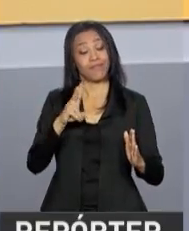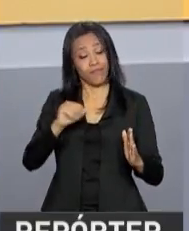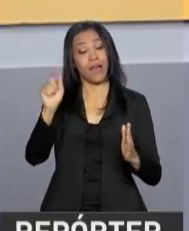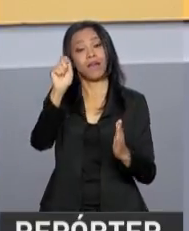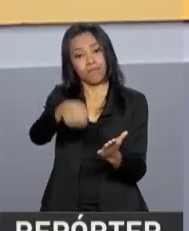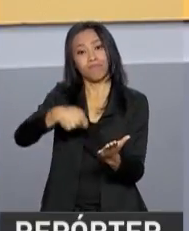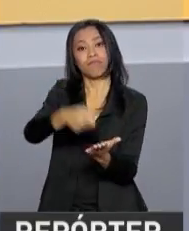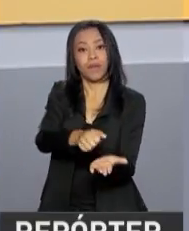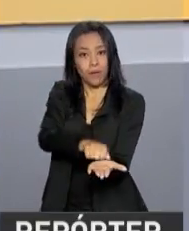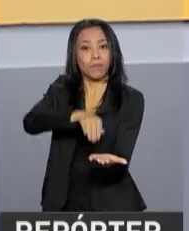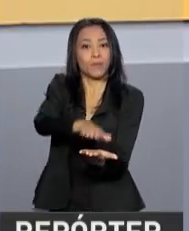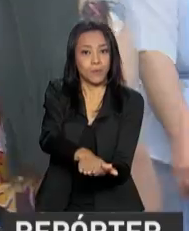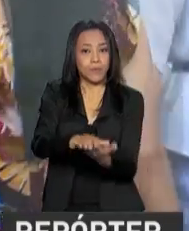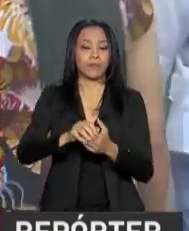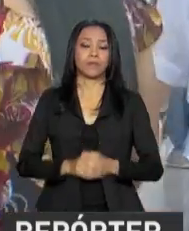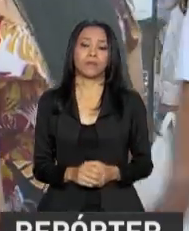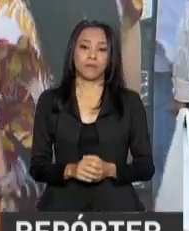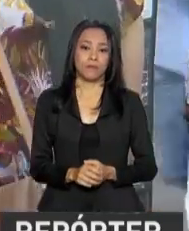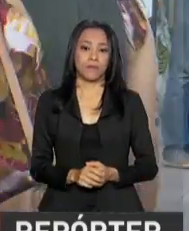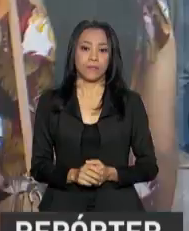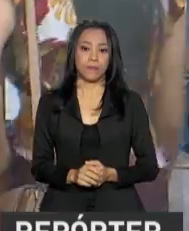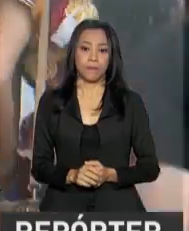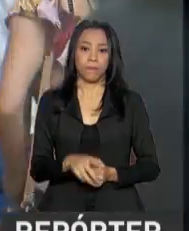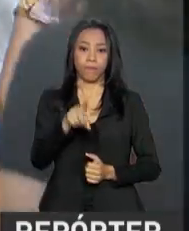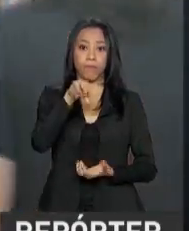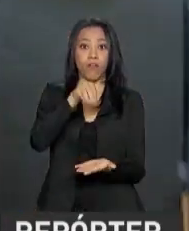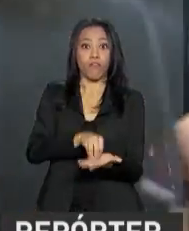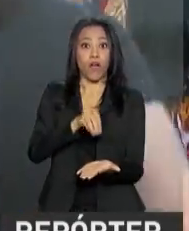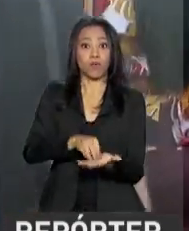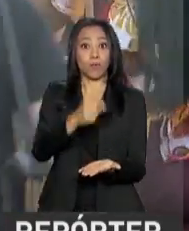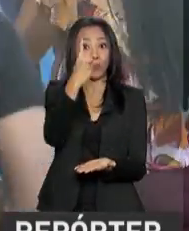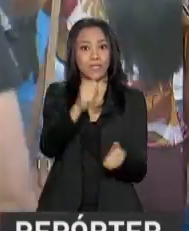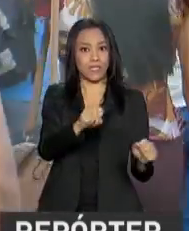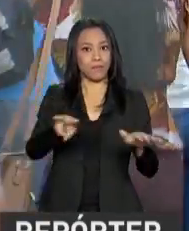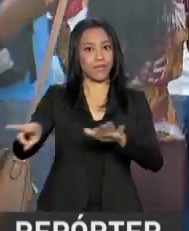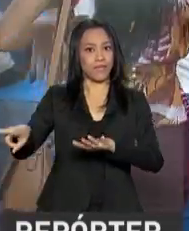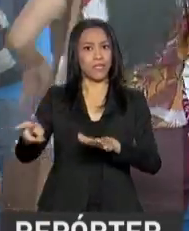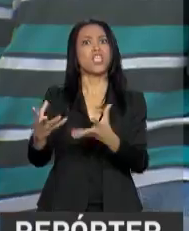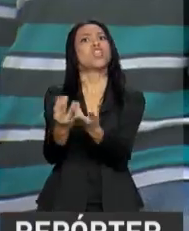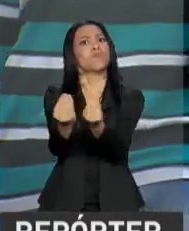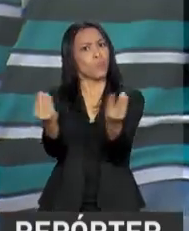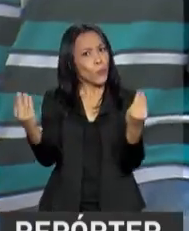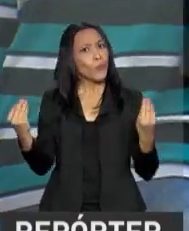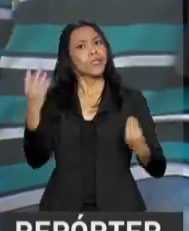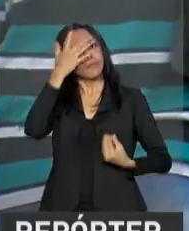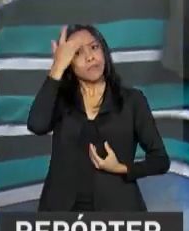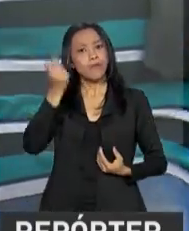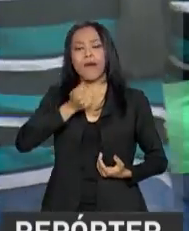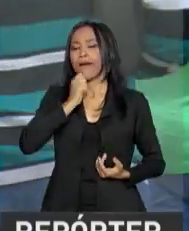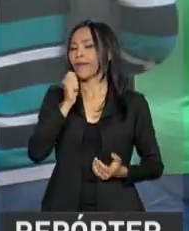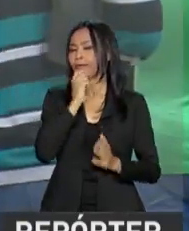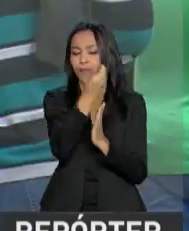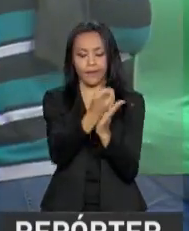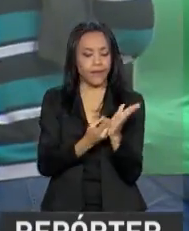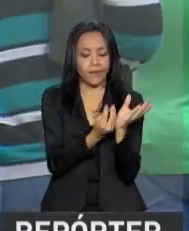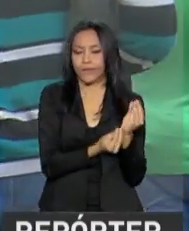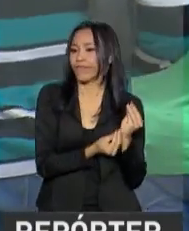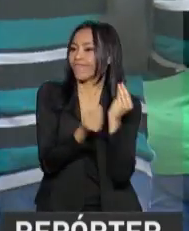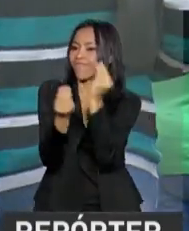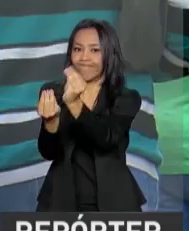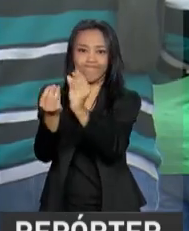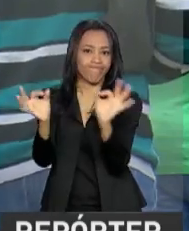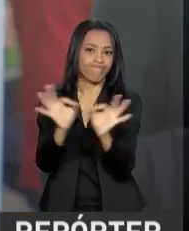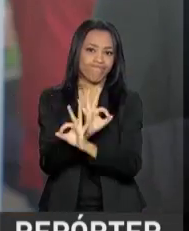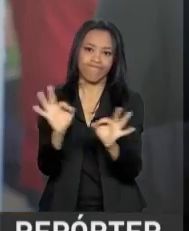de multa falta uma semana e muita gente ainda não entregou a declaração do imposto